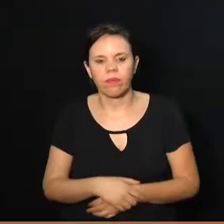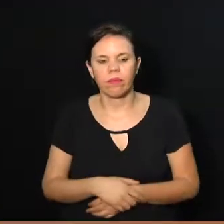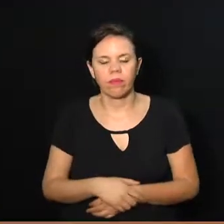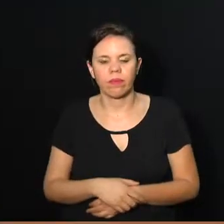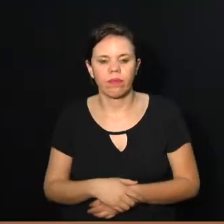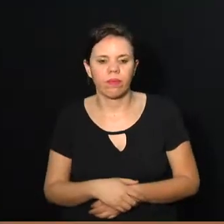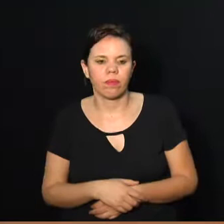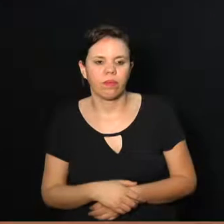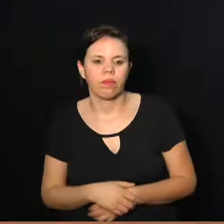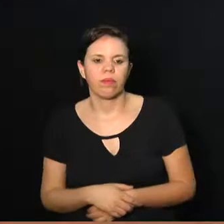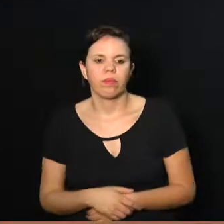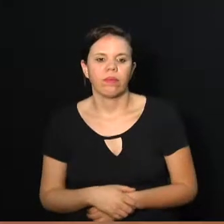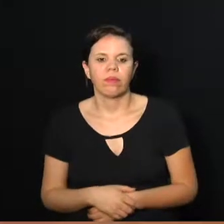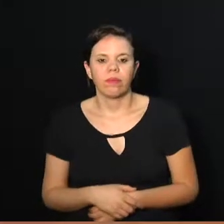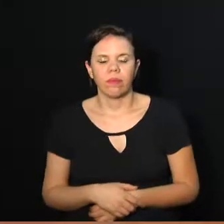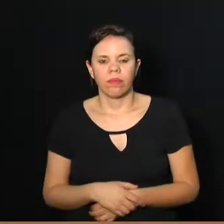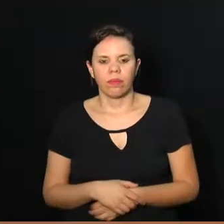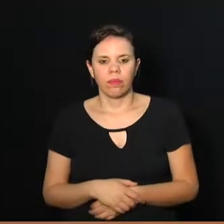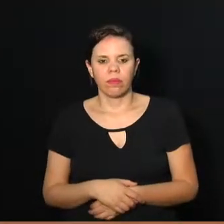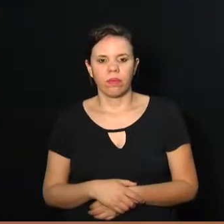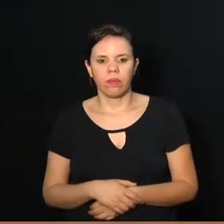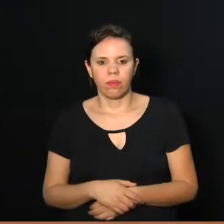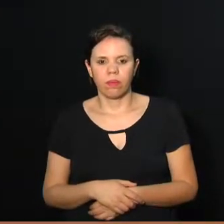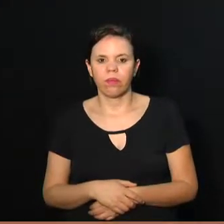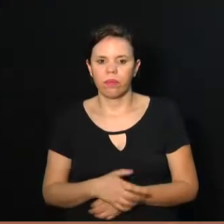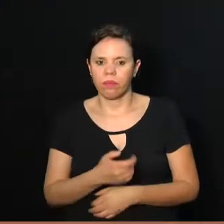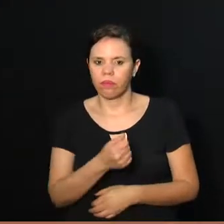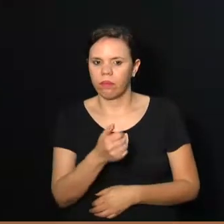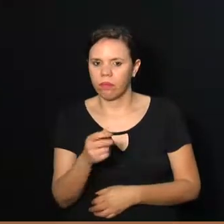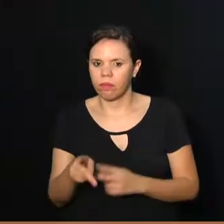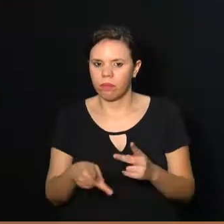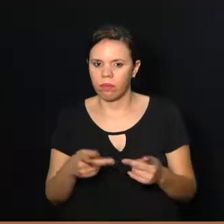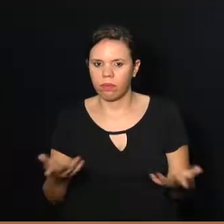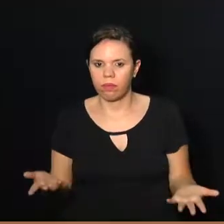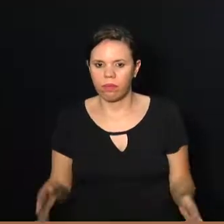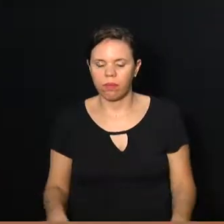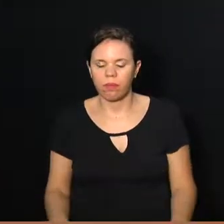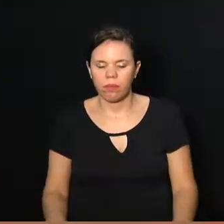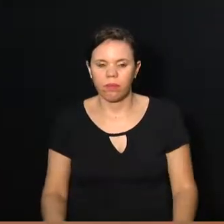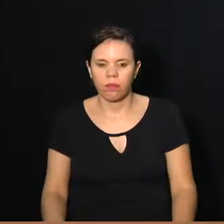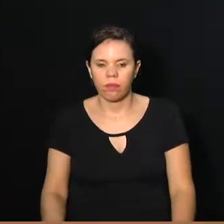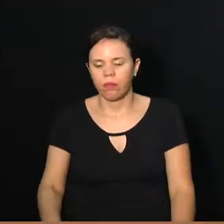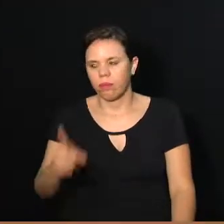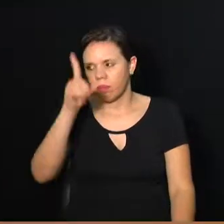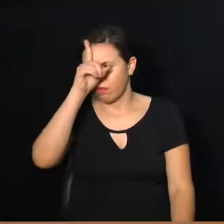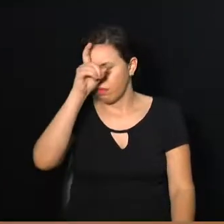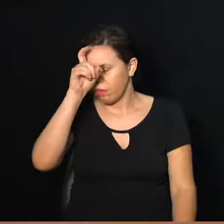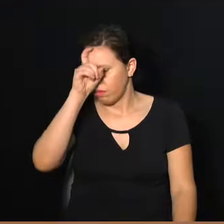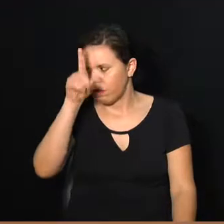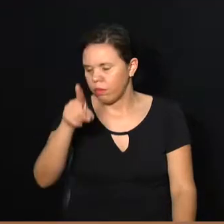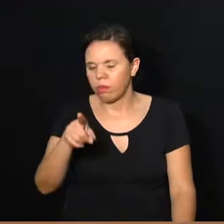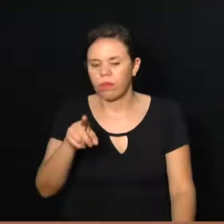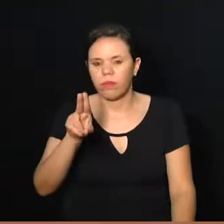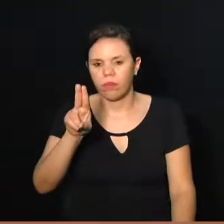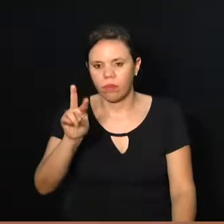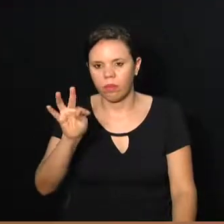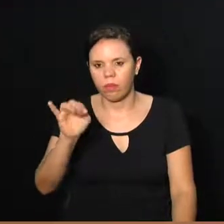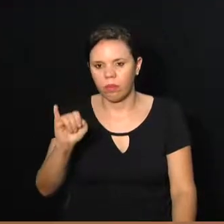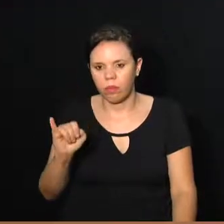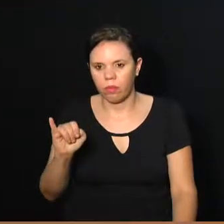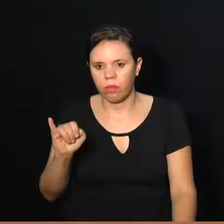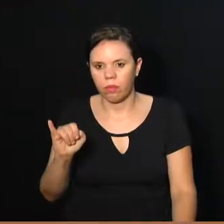E porque realmente é para poucos, mas na maternidade também, na UTI neo,